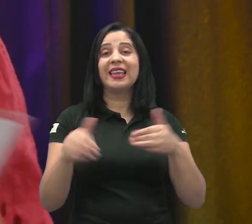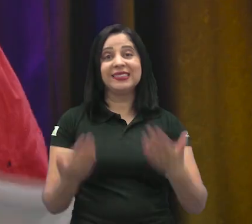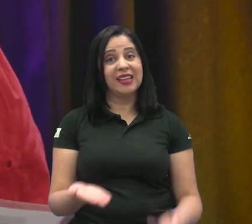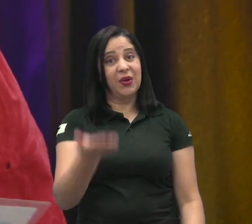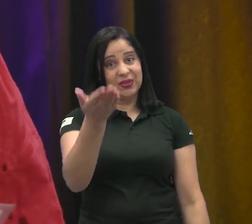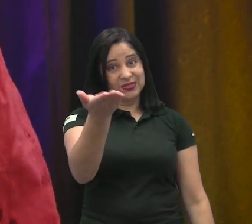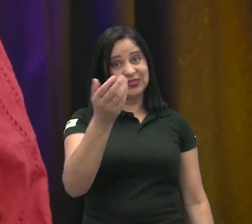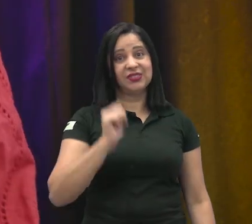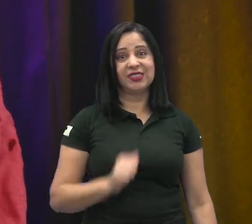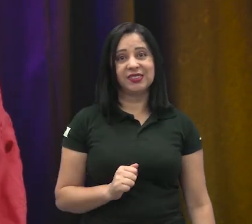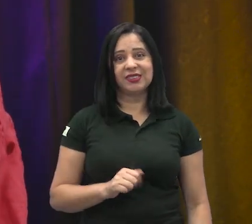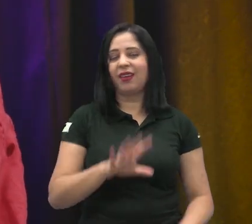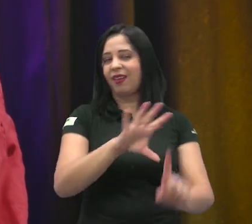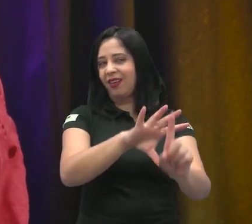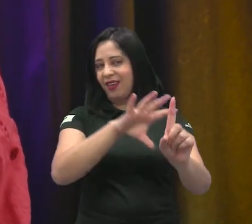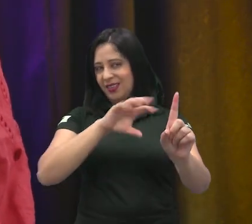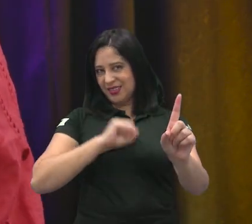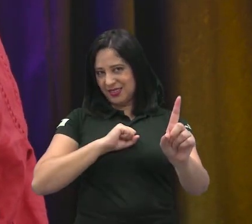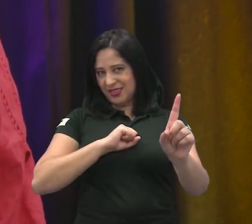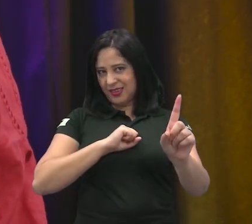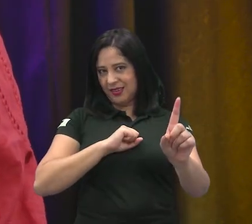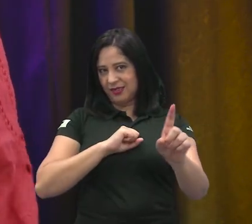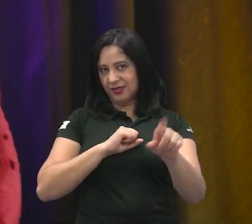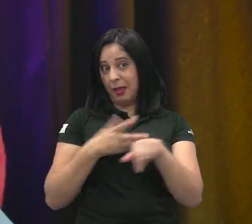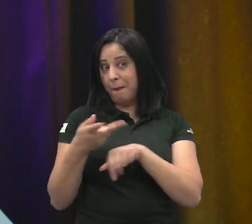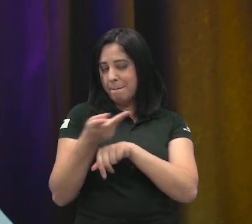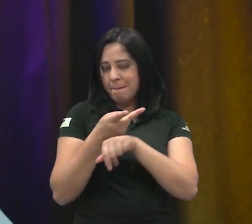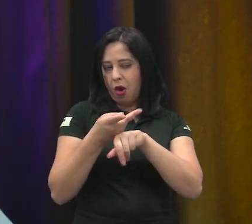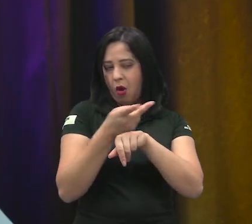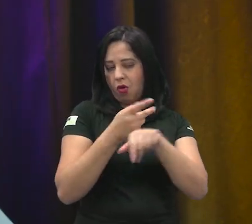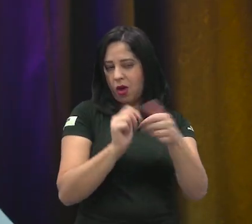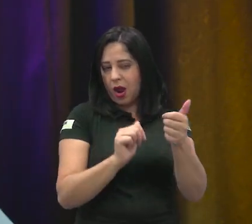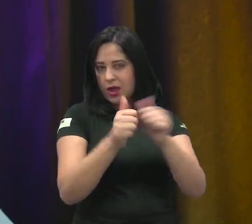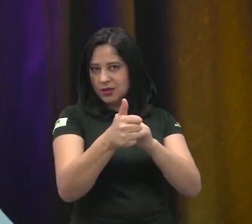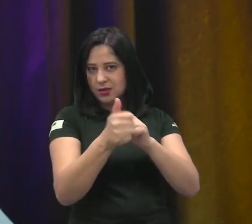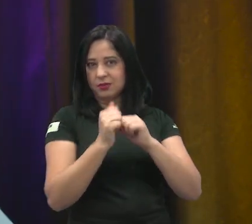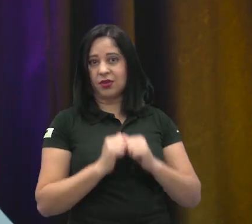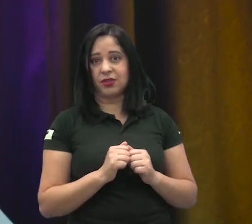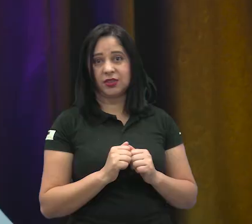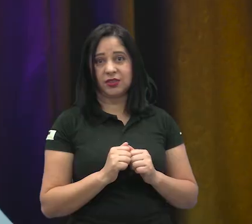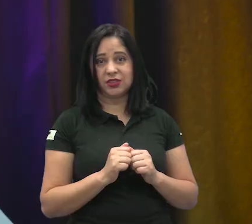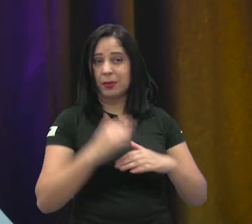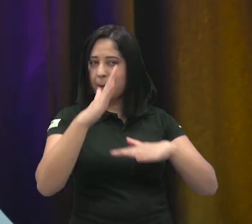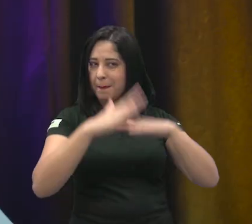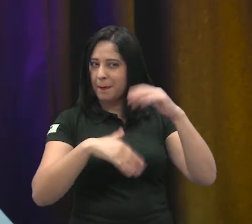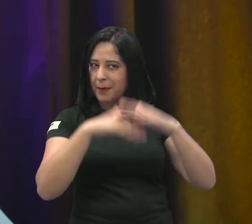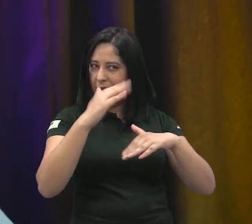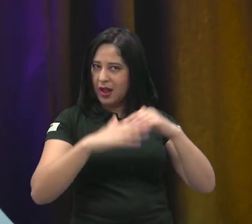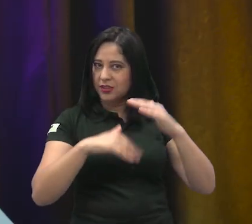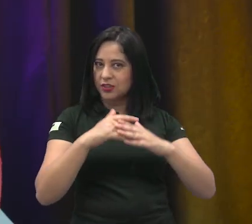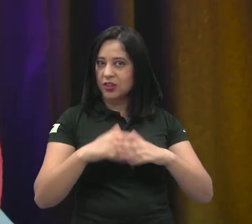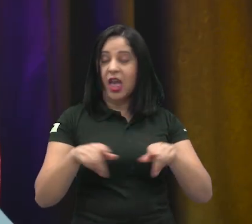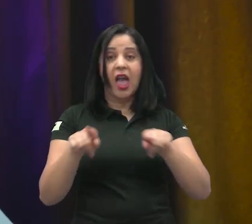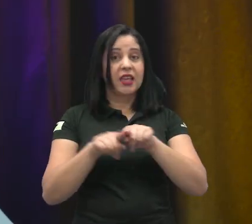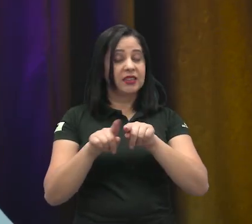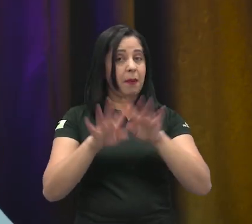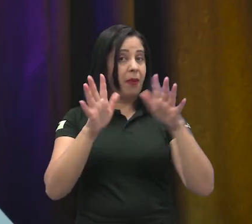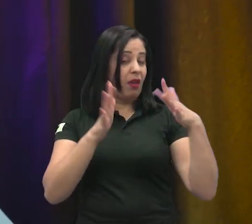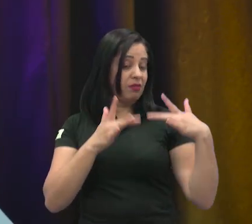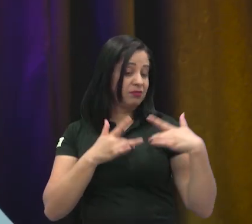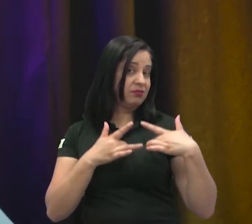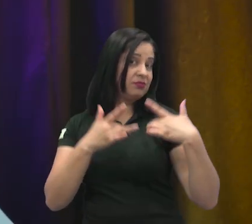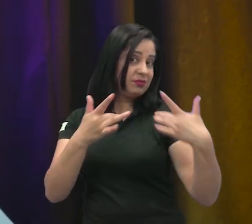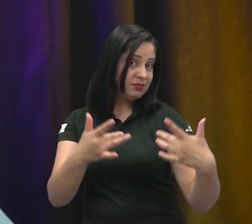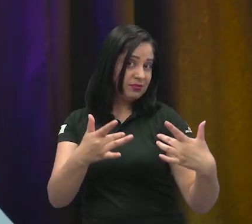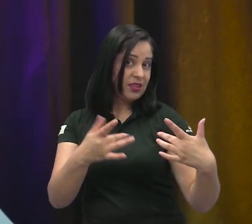agora desse bloco é para você aí de casa se inspirar a procurar uma atividade física que te dá prazer e também, quem sabe, exercitar a